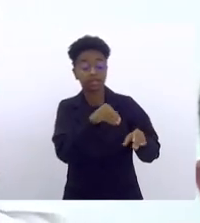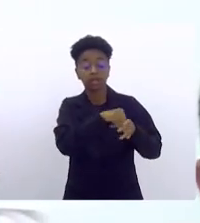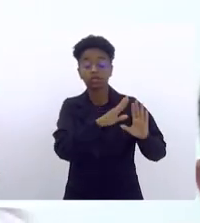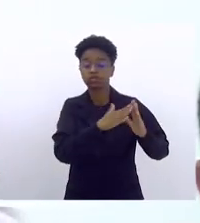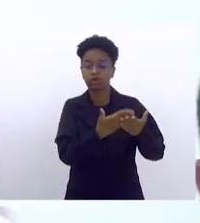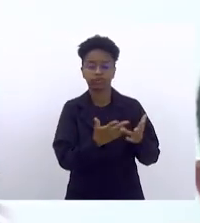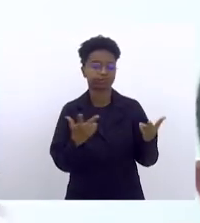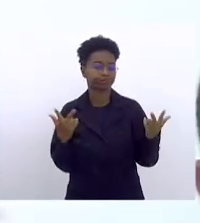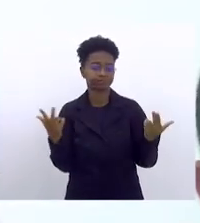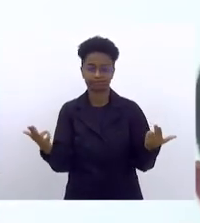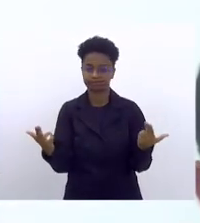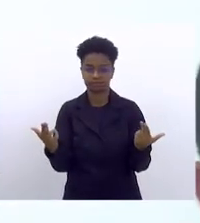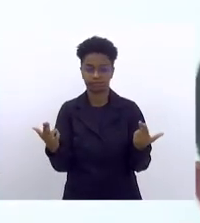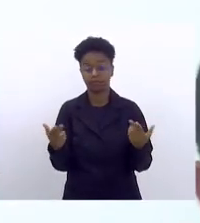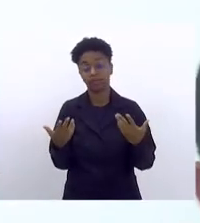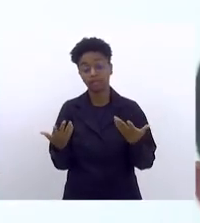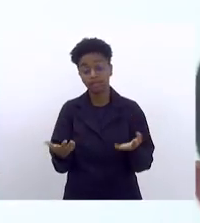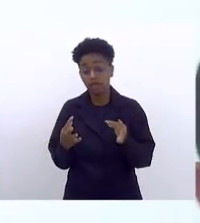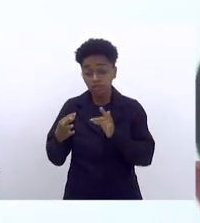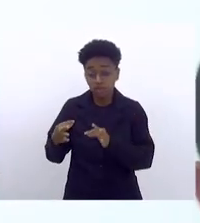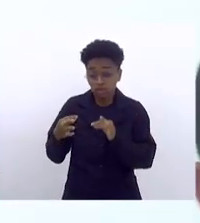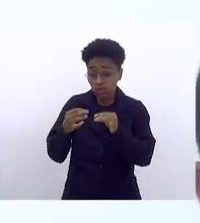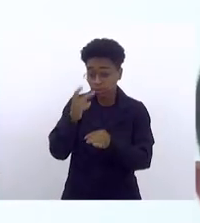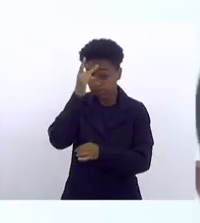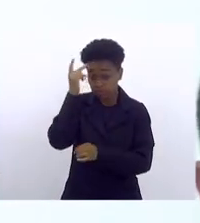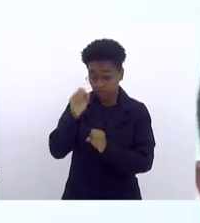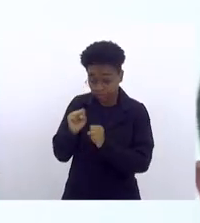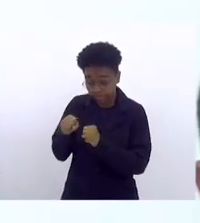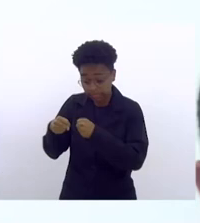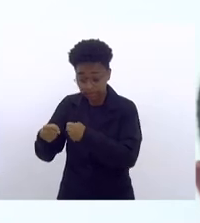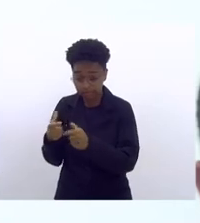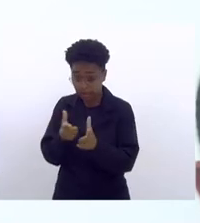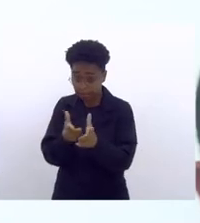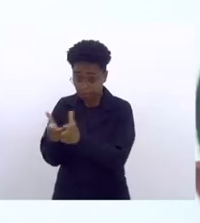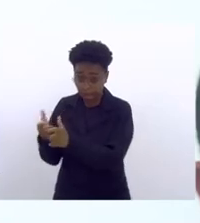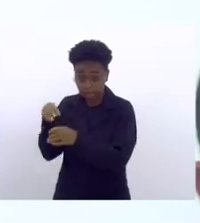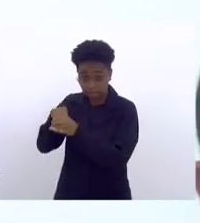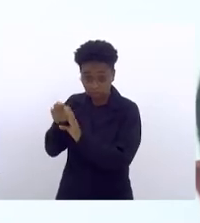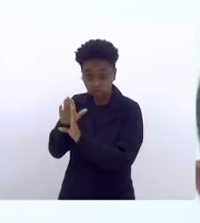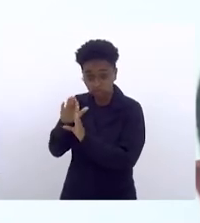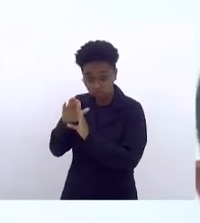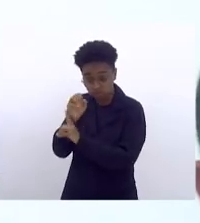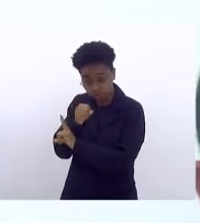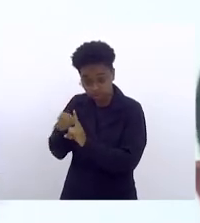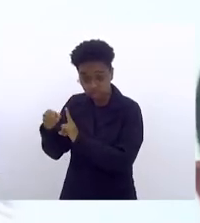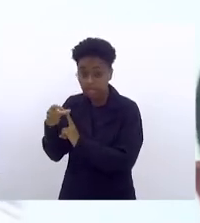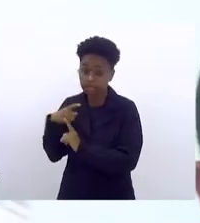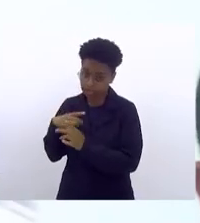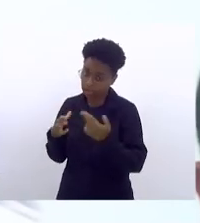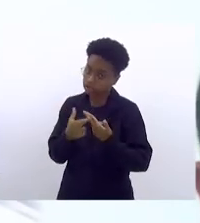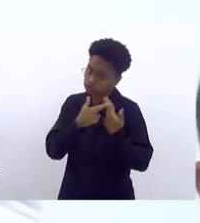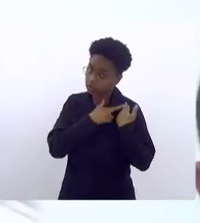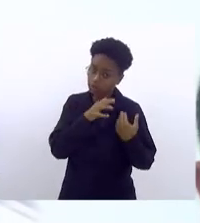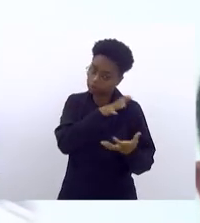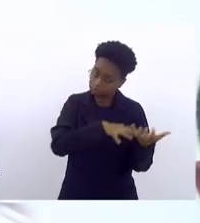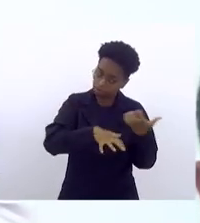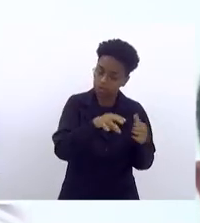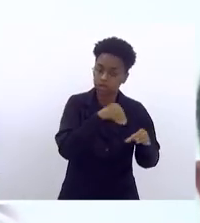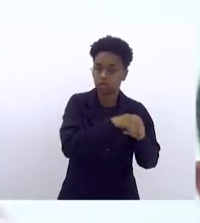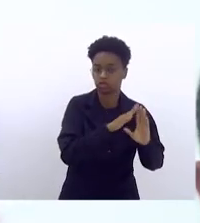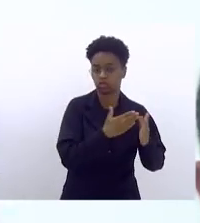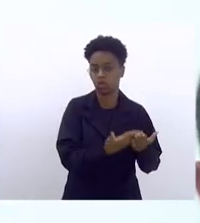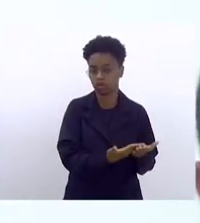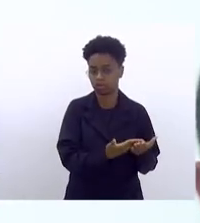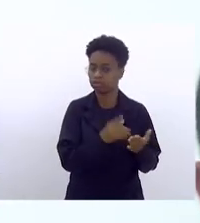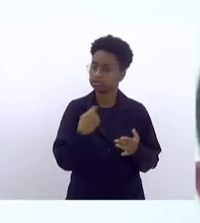então todo aquele que defende armamento na sociedade é responsável pelo caos que acontece dentro da escola essa